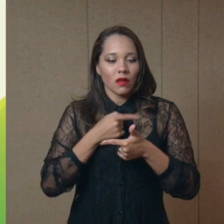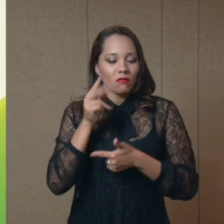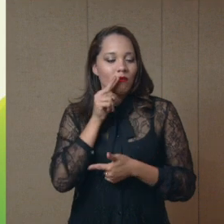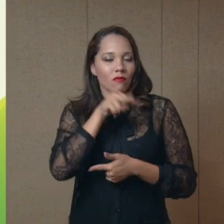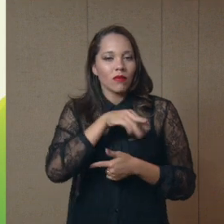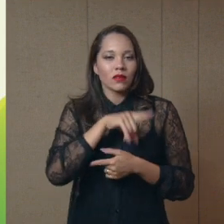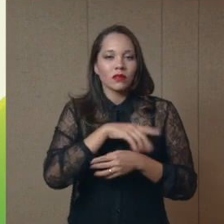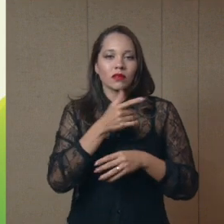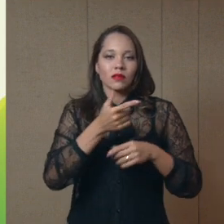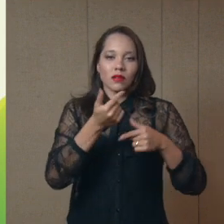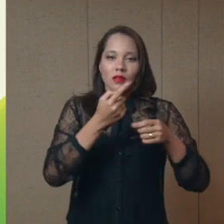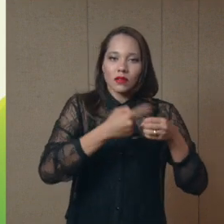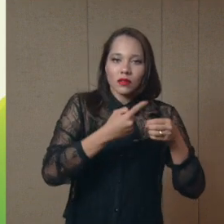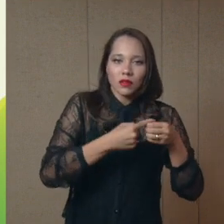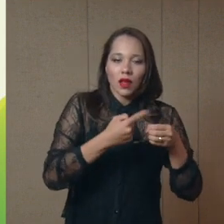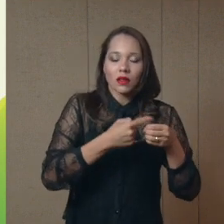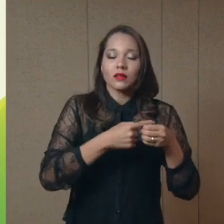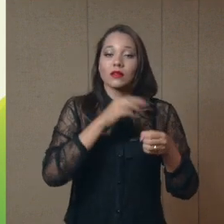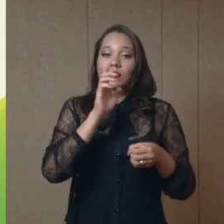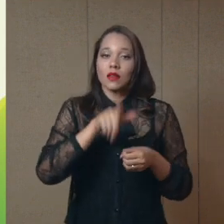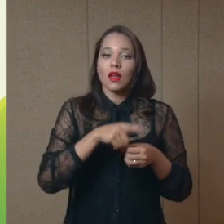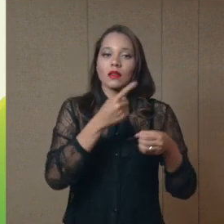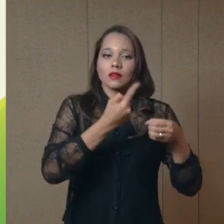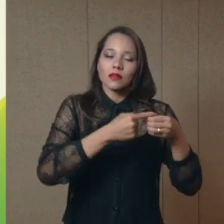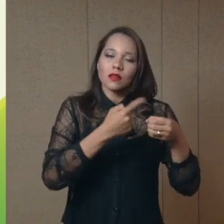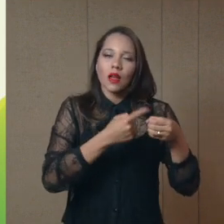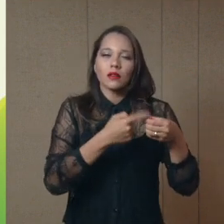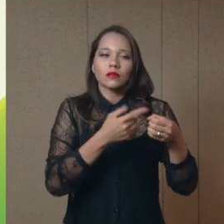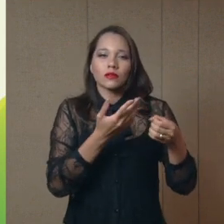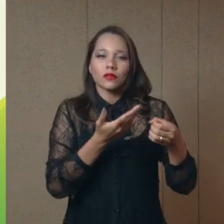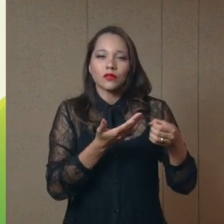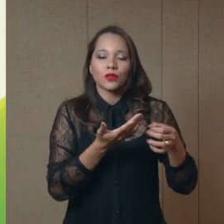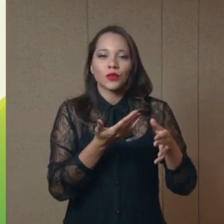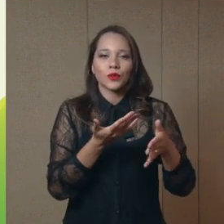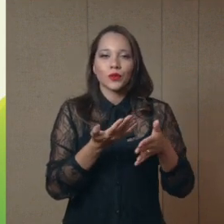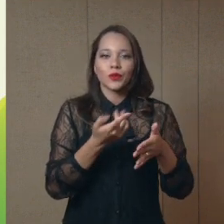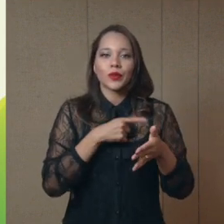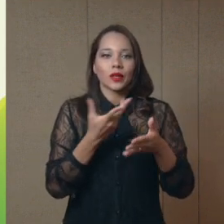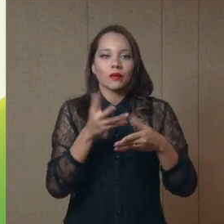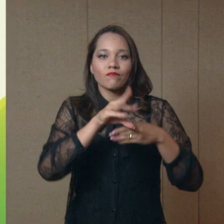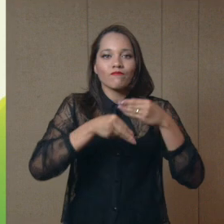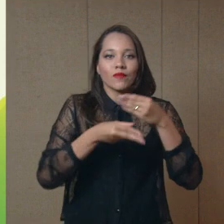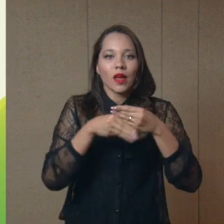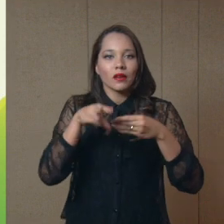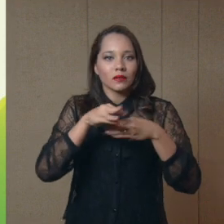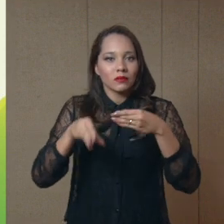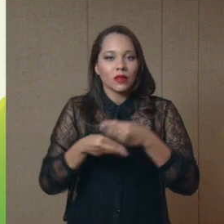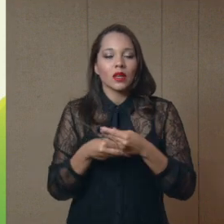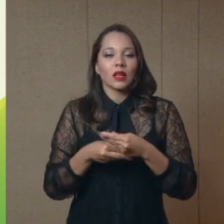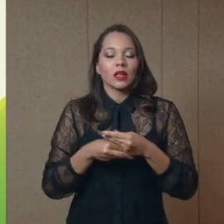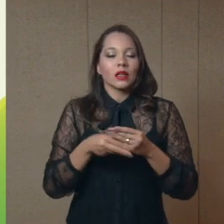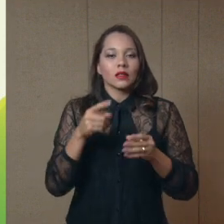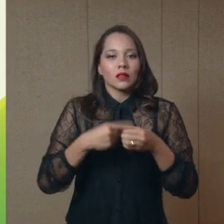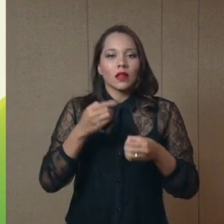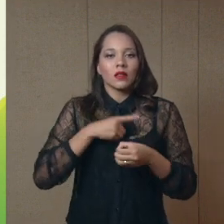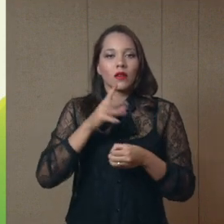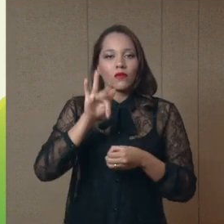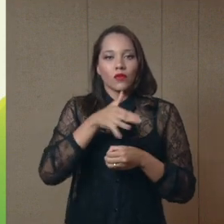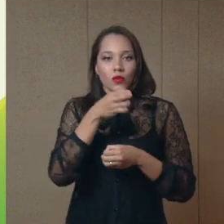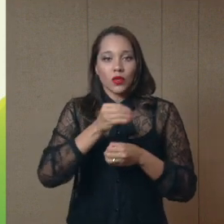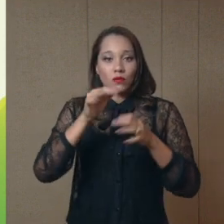olhar essas cidades intermediárias que são as cidades que agregam e que tem uma função